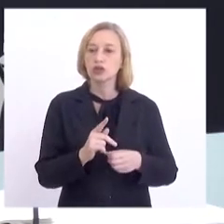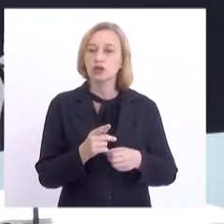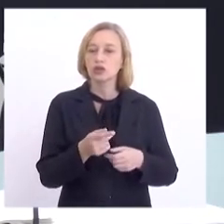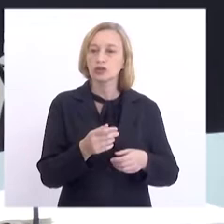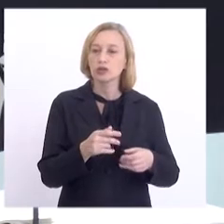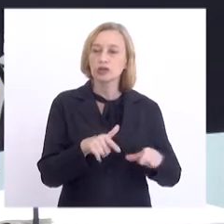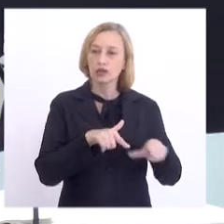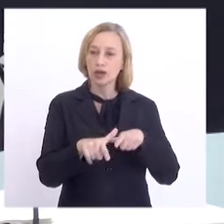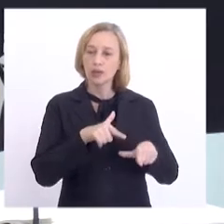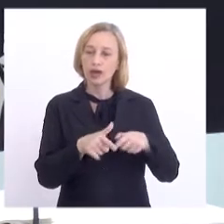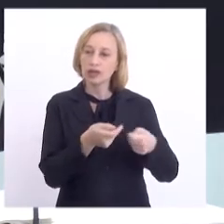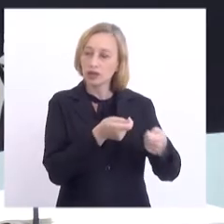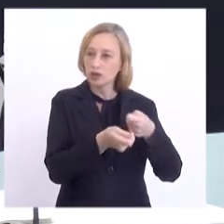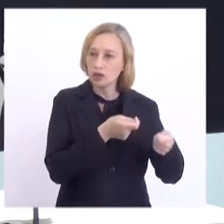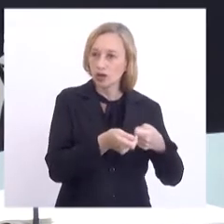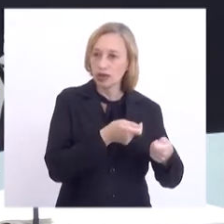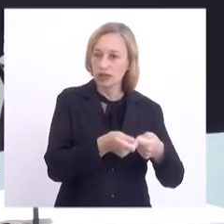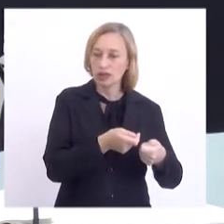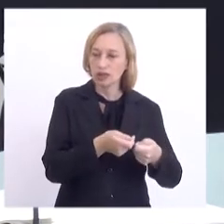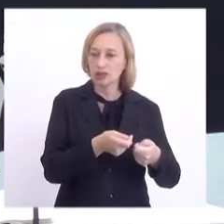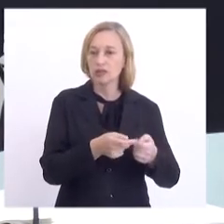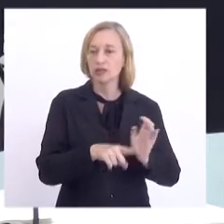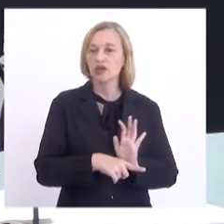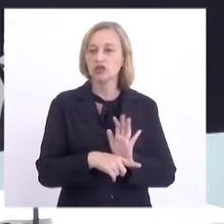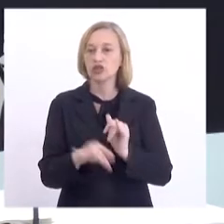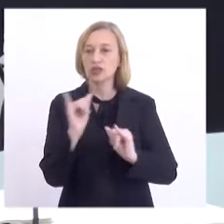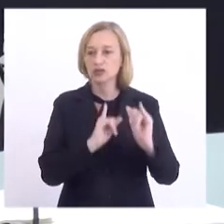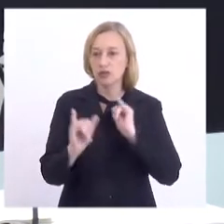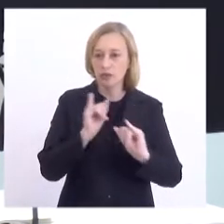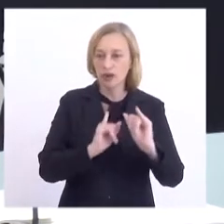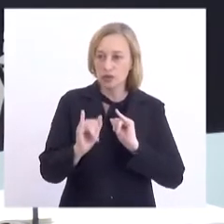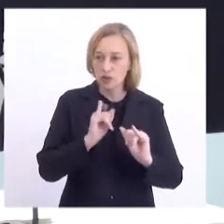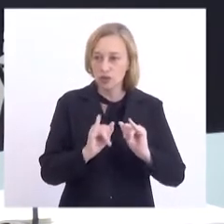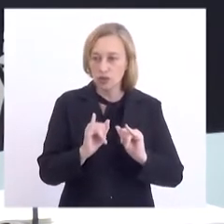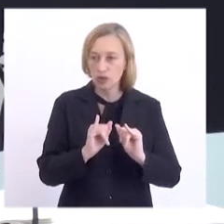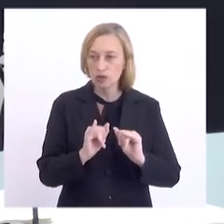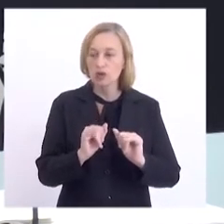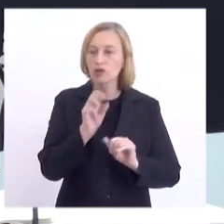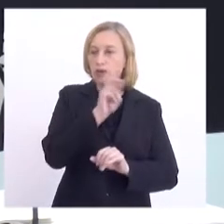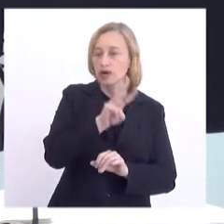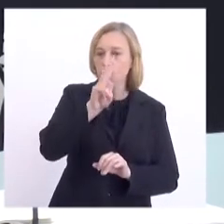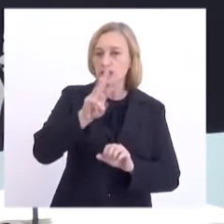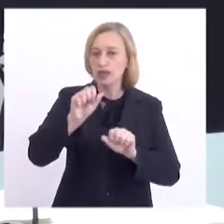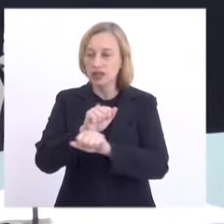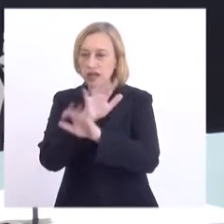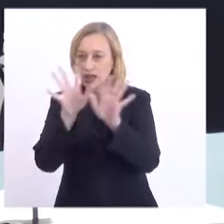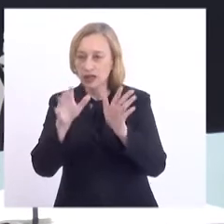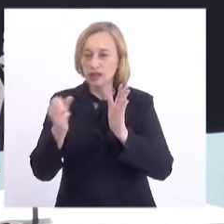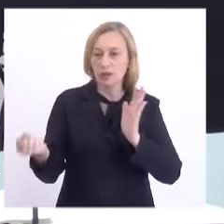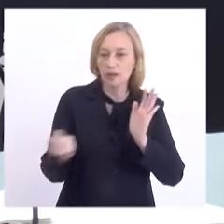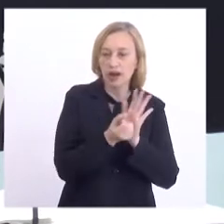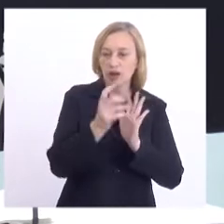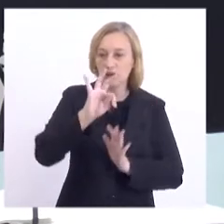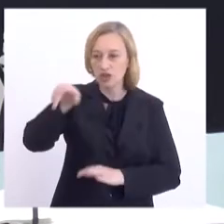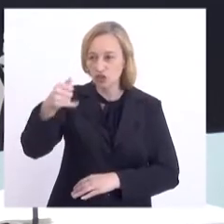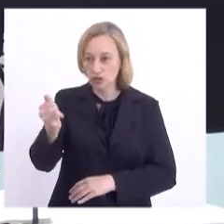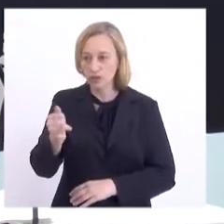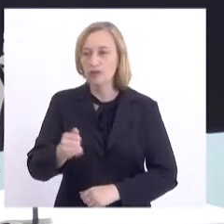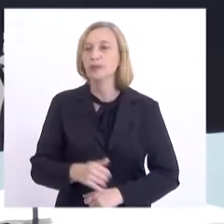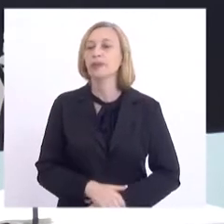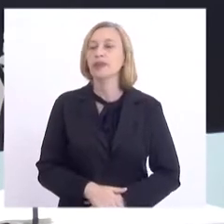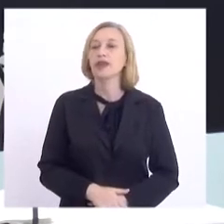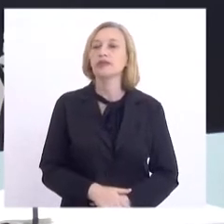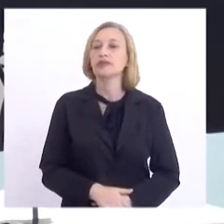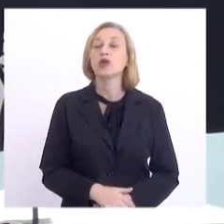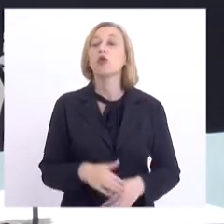coordenação das informações a serem prestadas para o site da Transparência pacto RJ tá